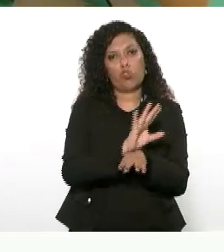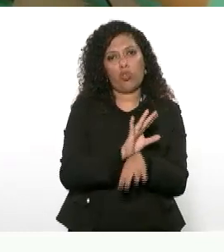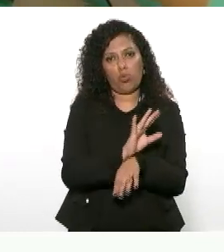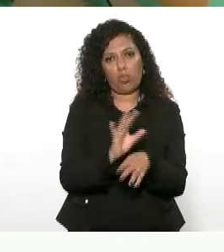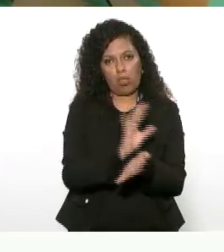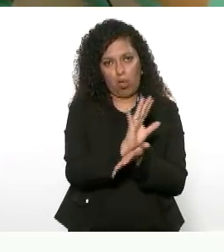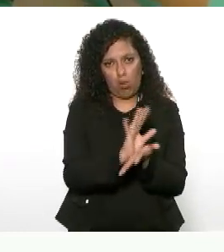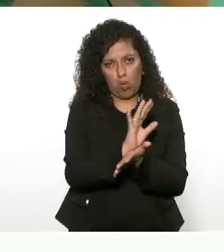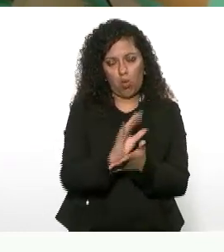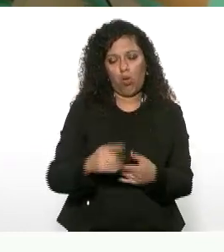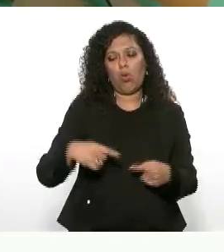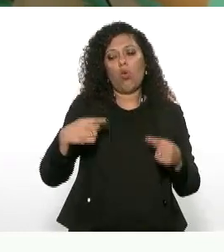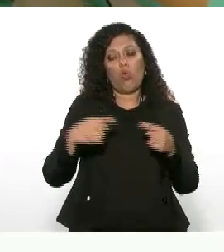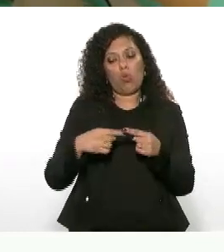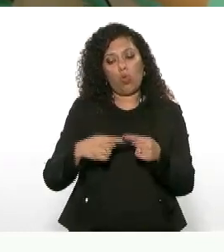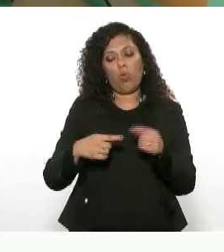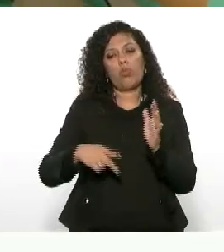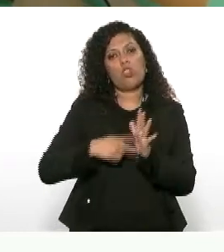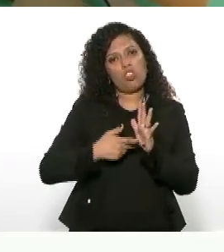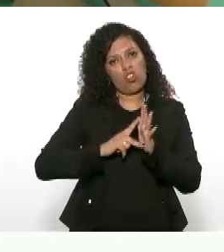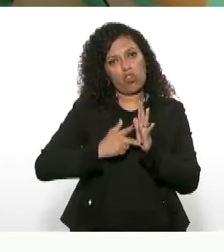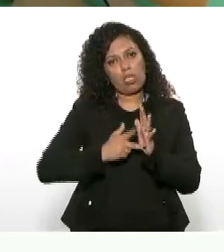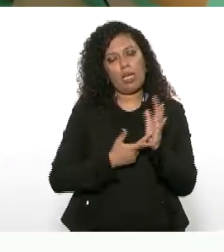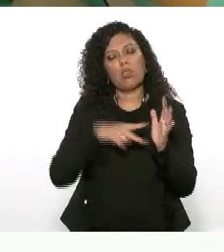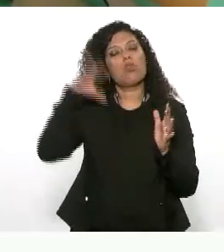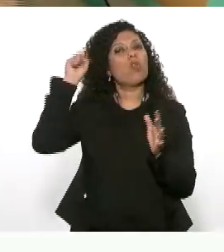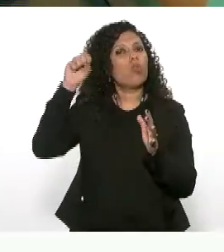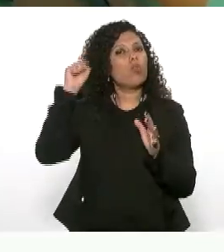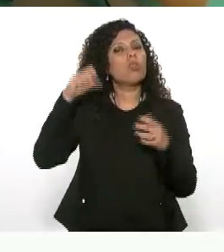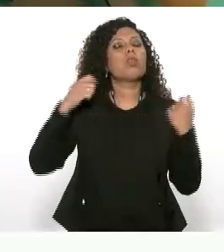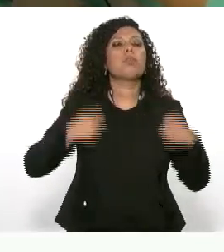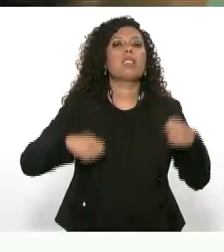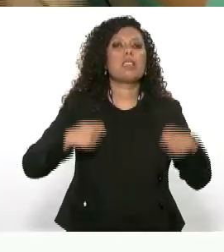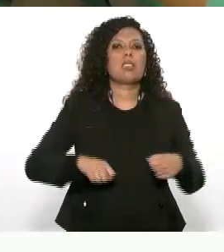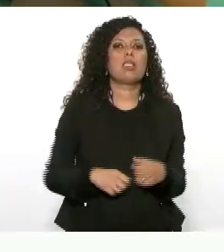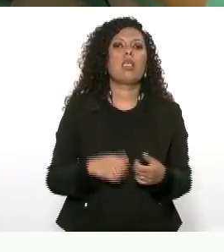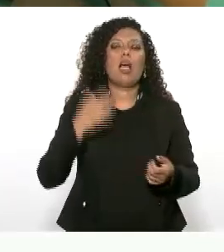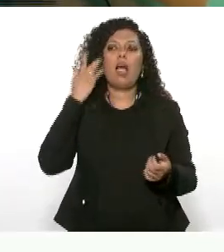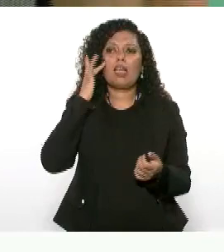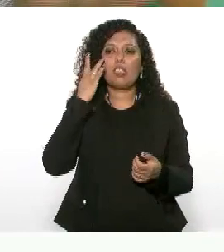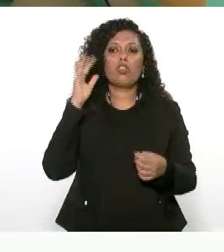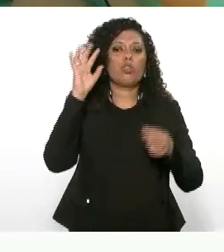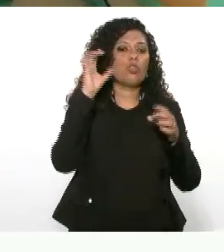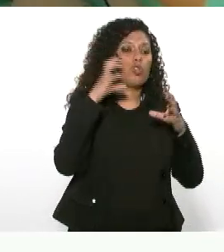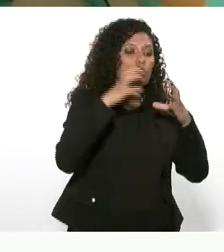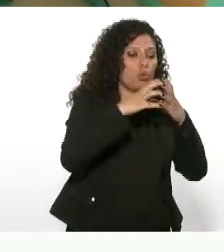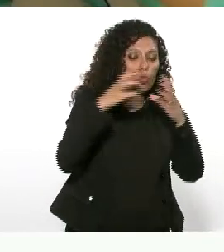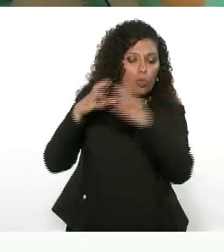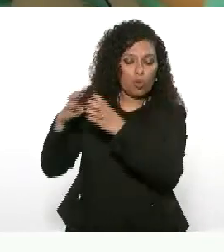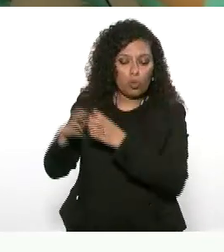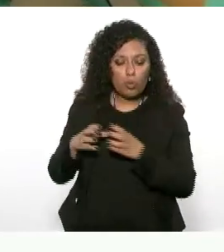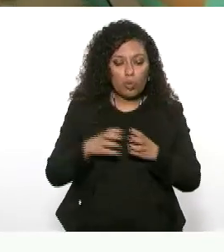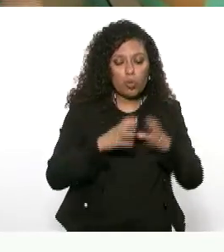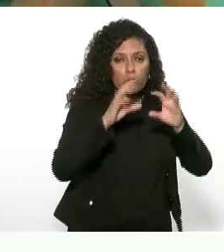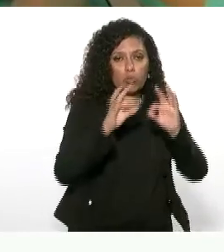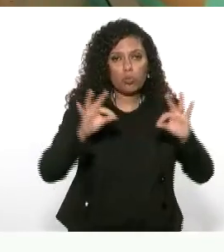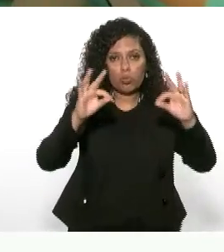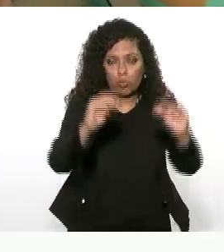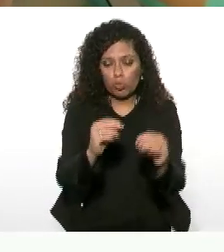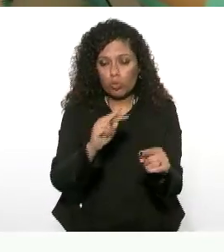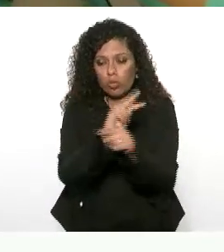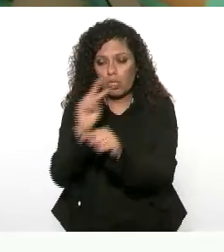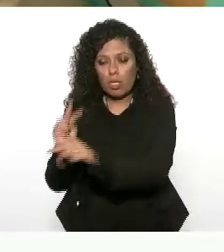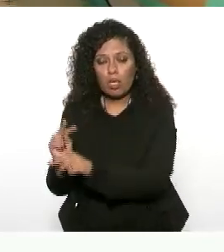representantes legais, os sindicatos, federações e confederações. Então, creio que tanto a FENAPEF, a Cobrapol, todas essas entidades que representam